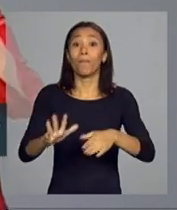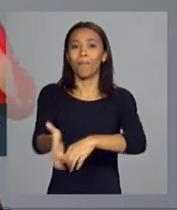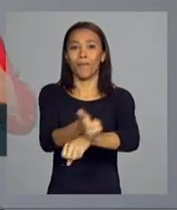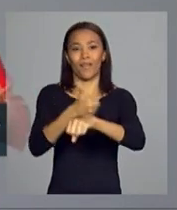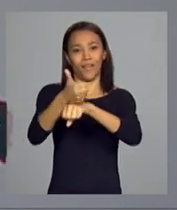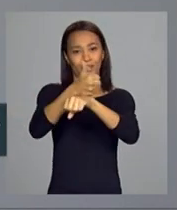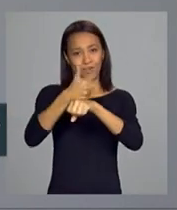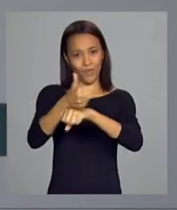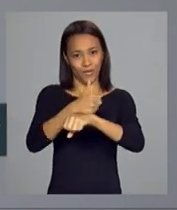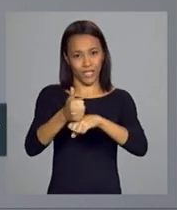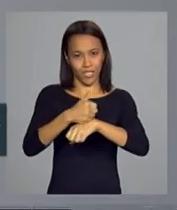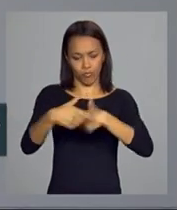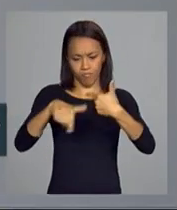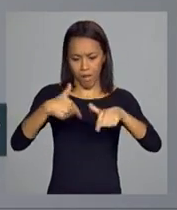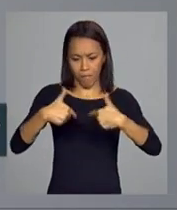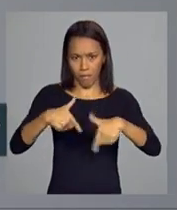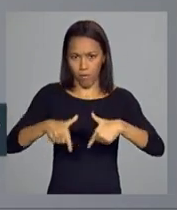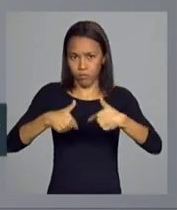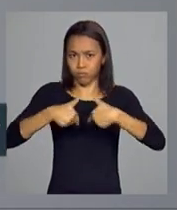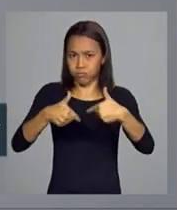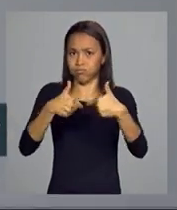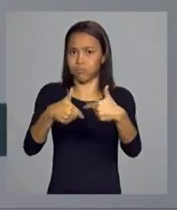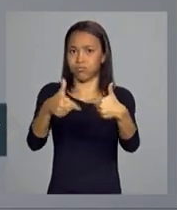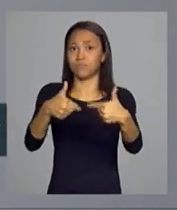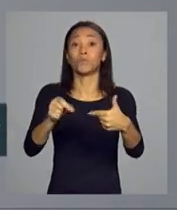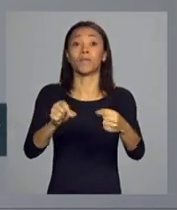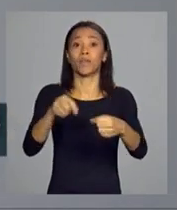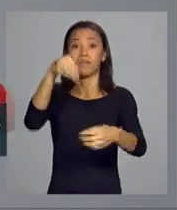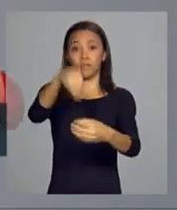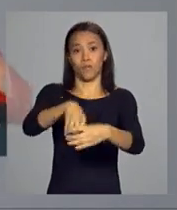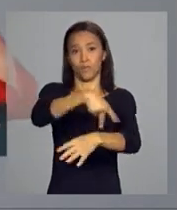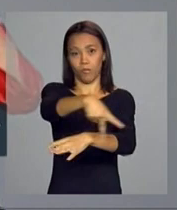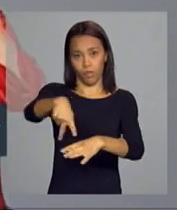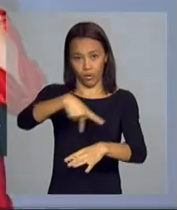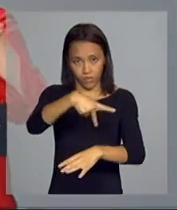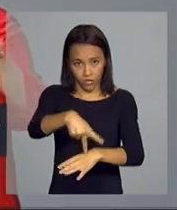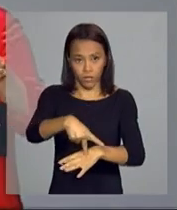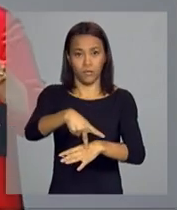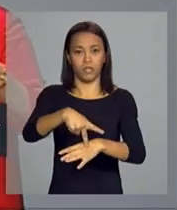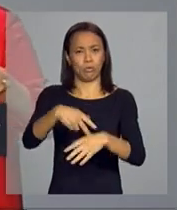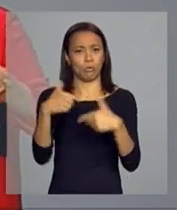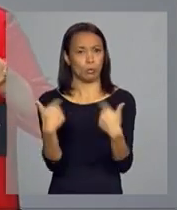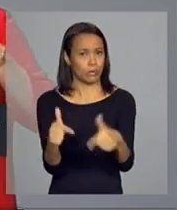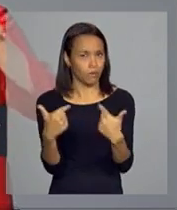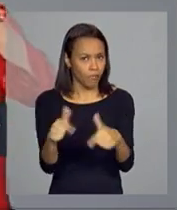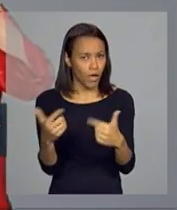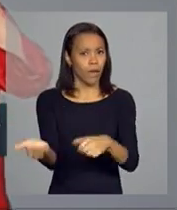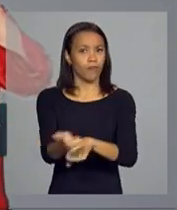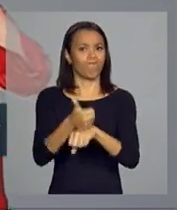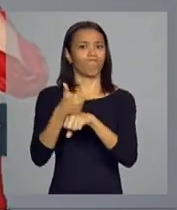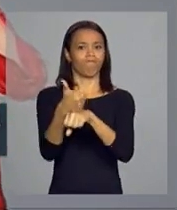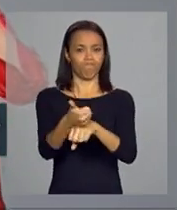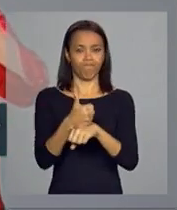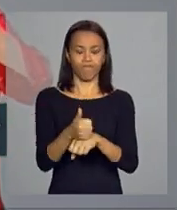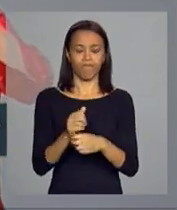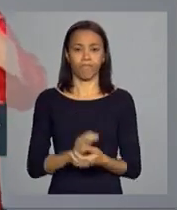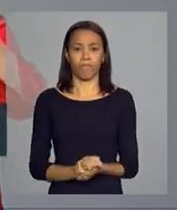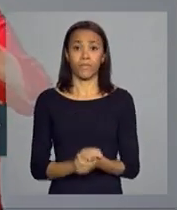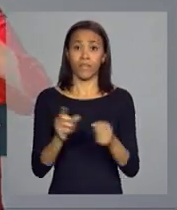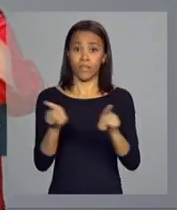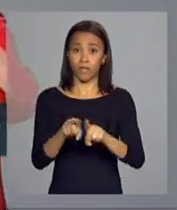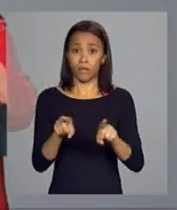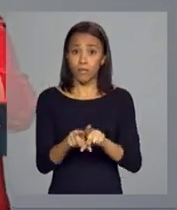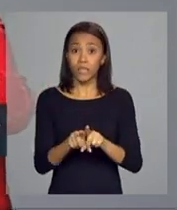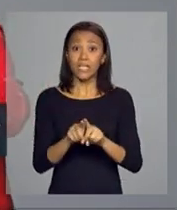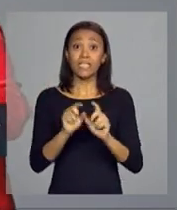da produtividade do nosso país, produtividade do trabalho, produtividade